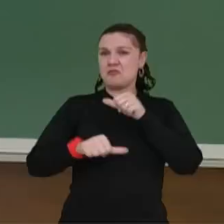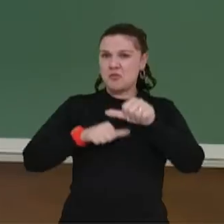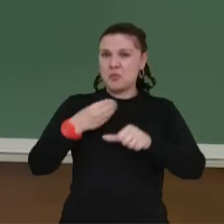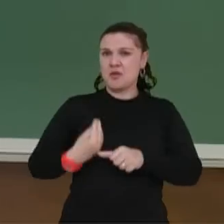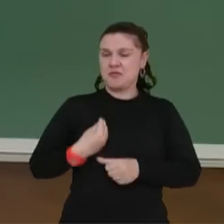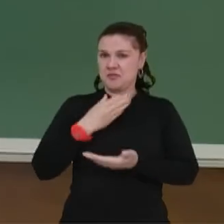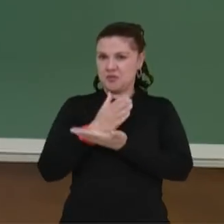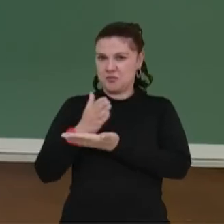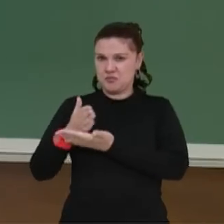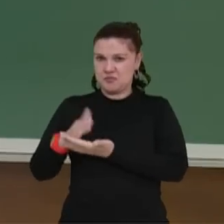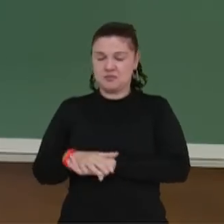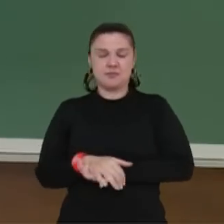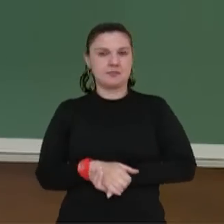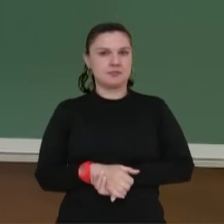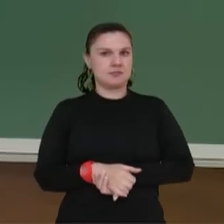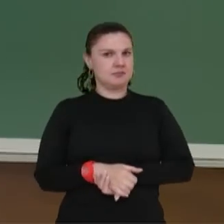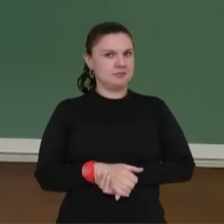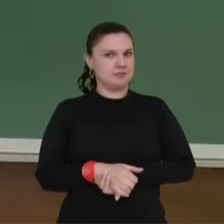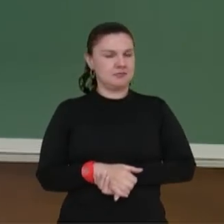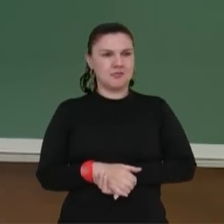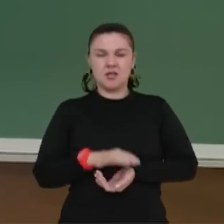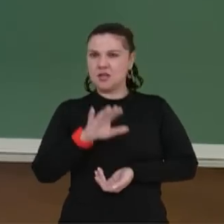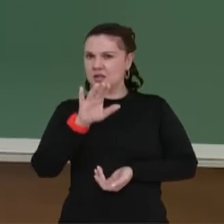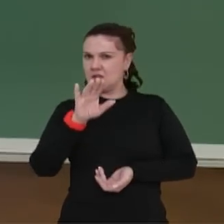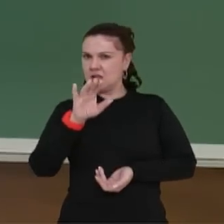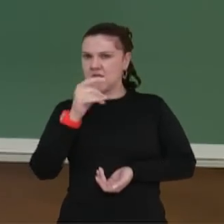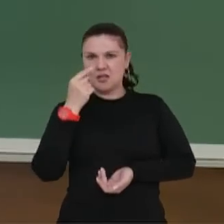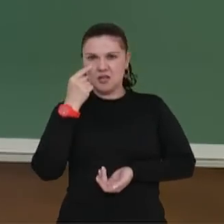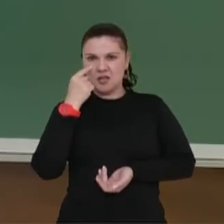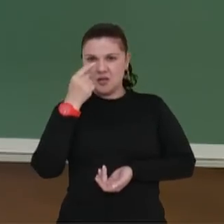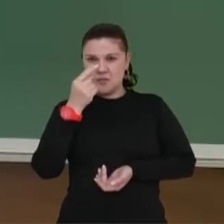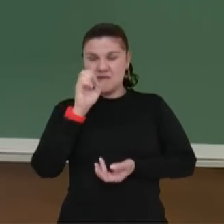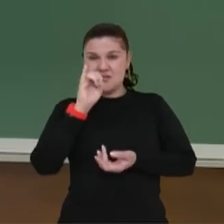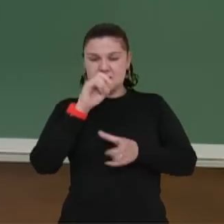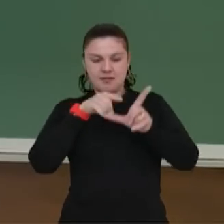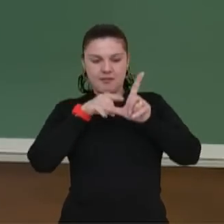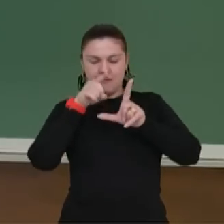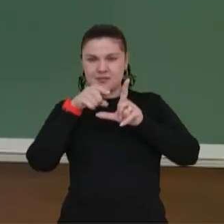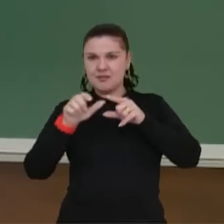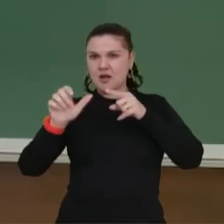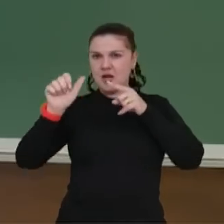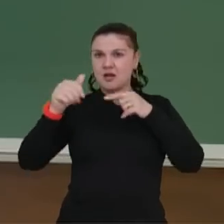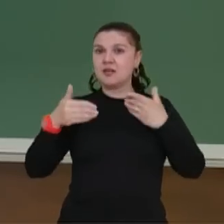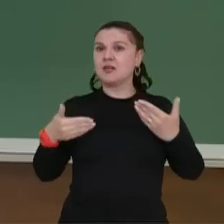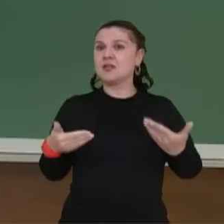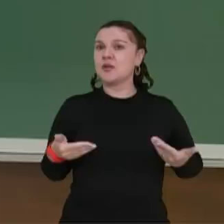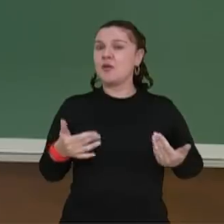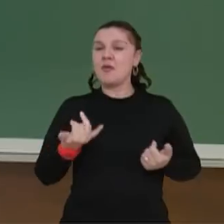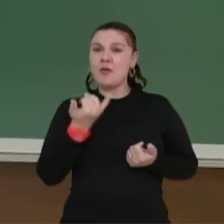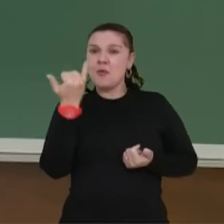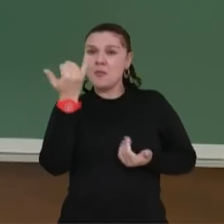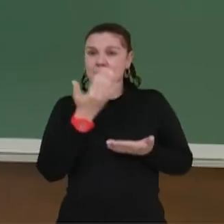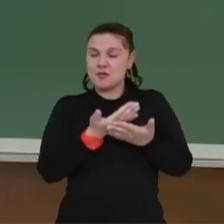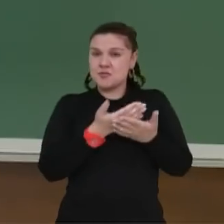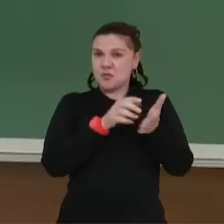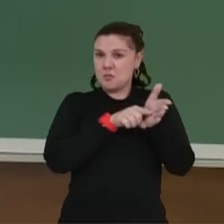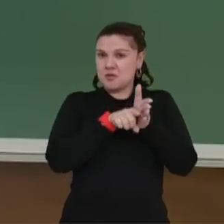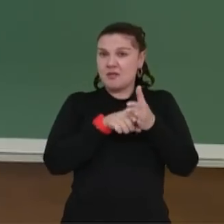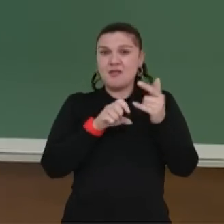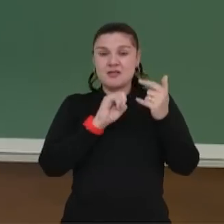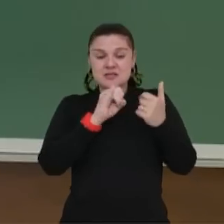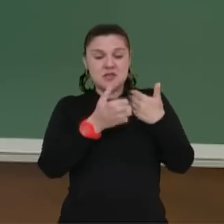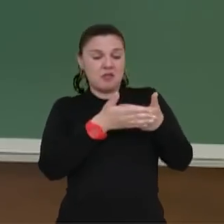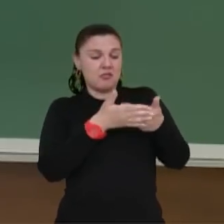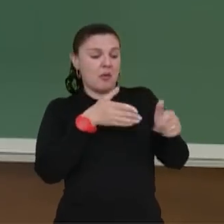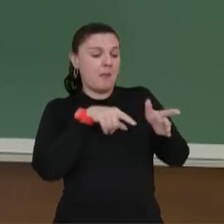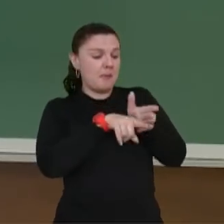questões do cotidiano. Mas espera aí um pouquinho. Se a estatística for a letra A, qual que é a relevância dela, então? Se ela vai estudar